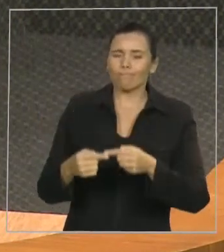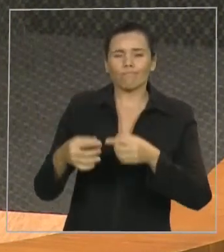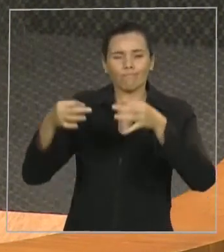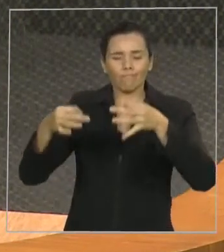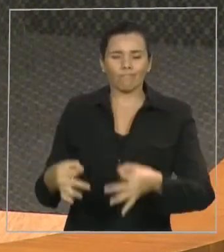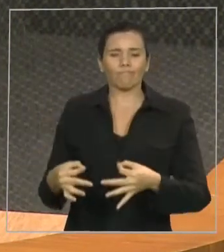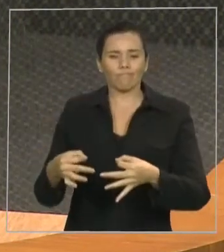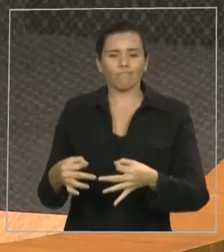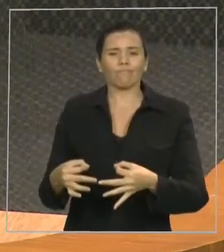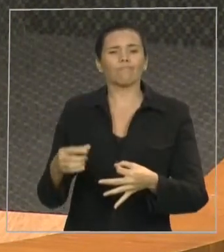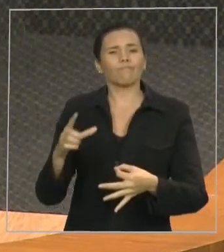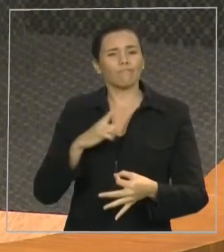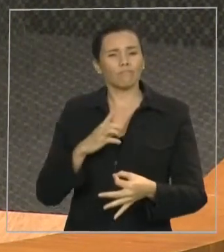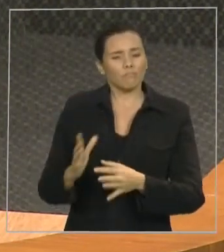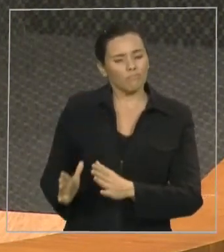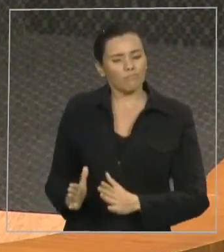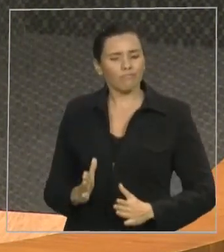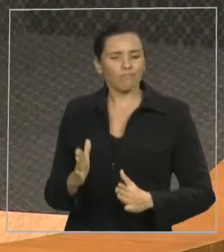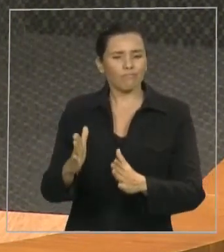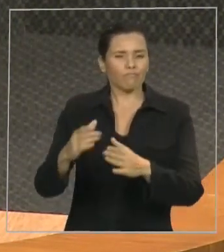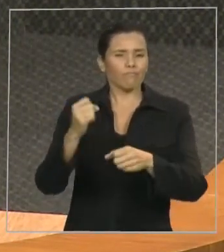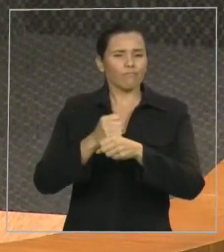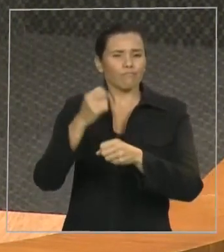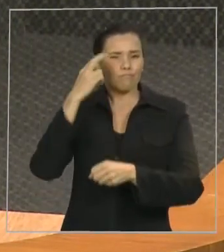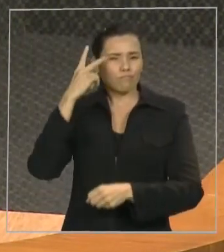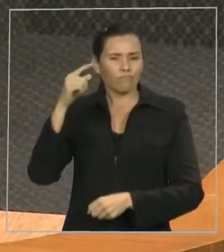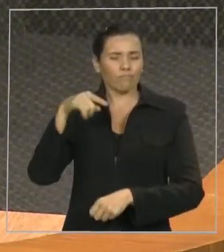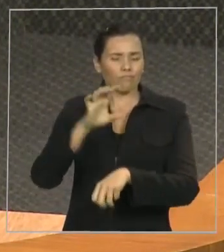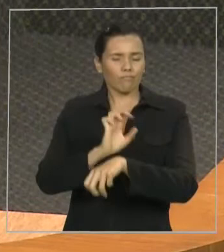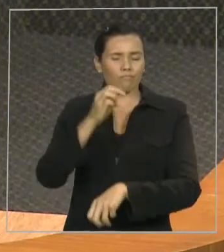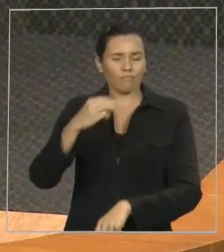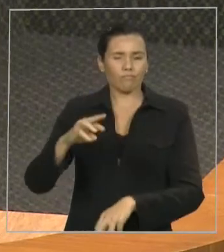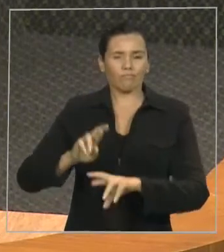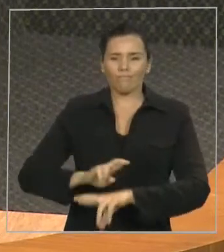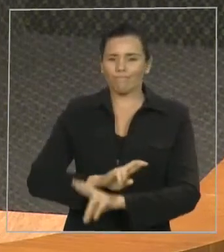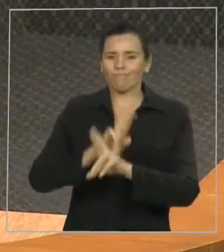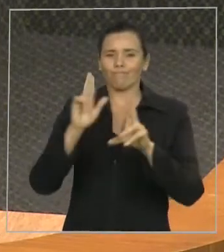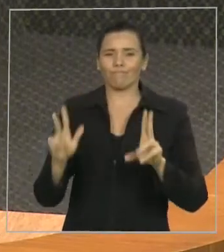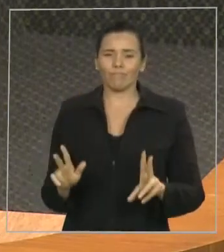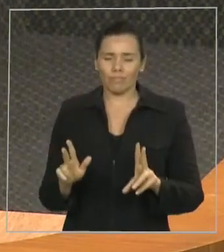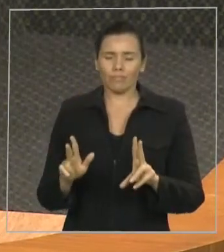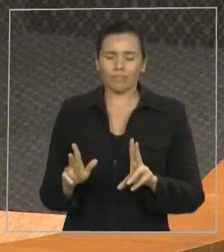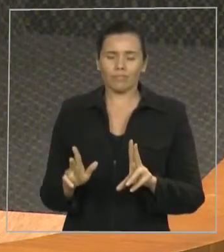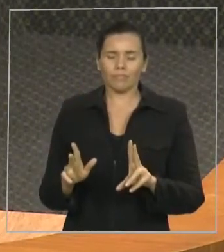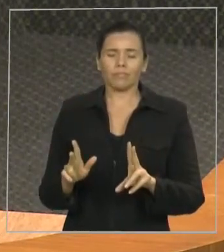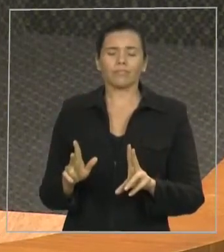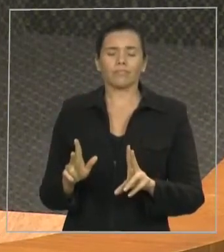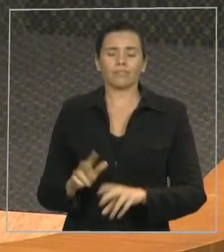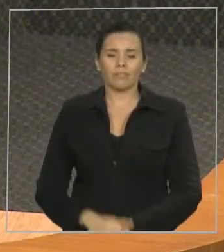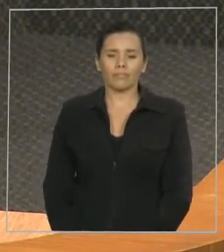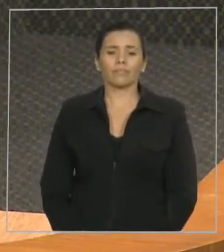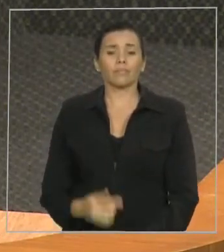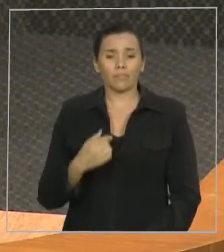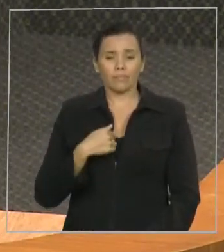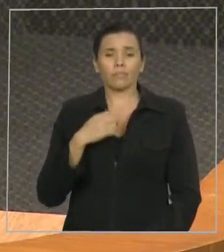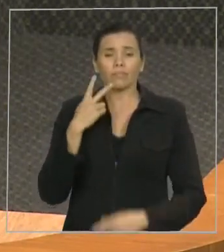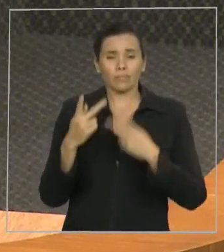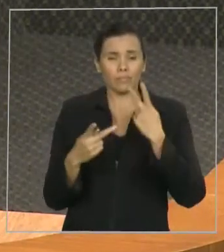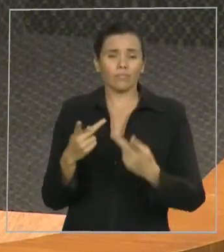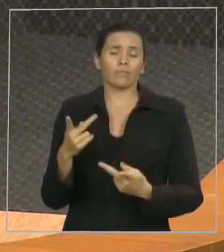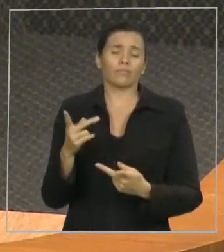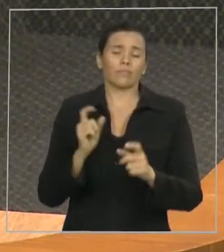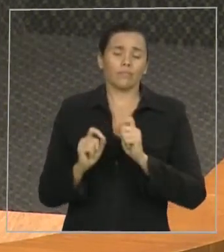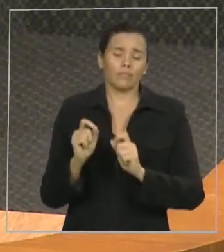pelas mudanças no Estado do Maranhão e também no Brasil. Quero também dizer que o PSB, além de decidir priorizar